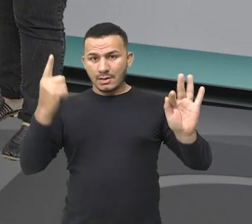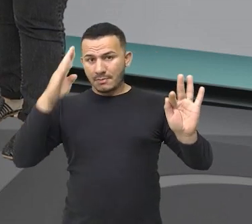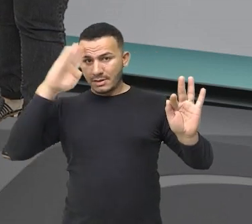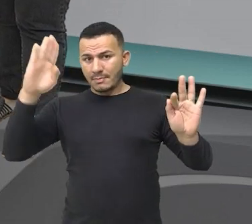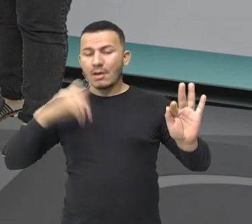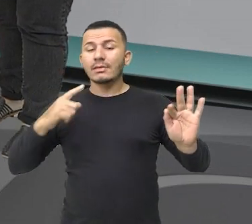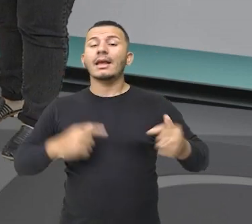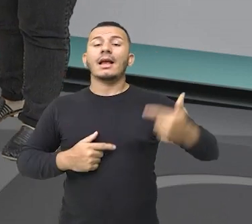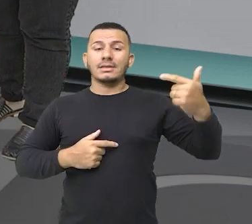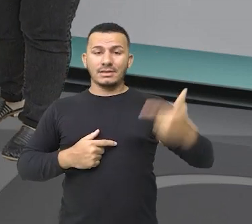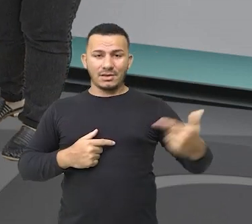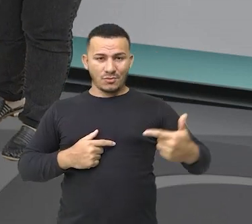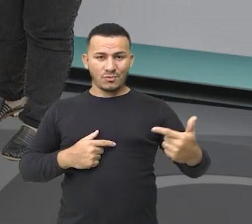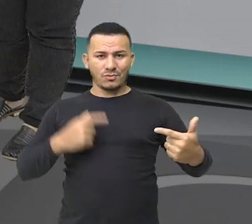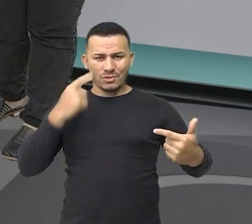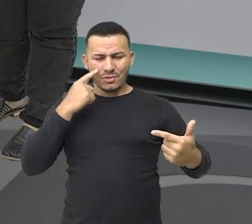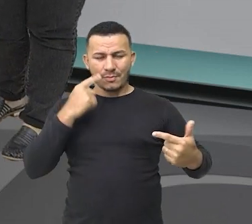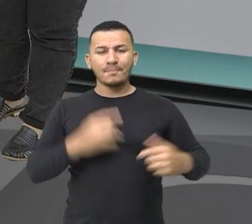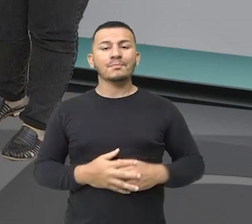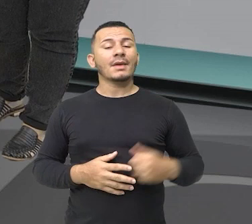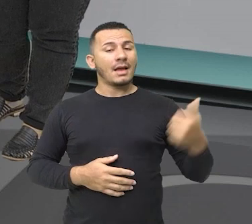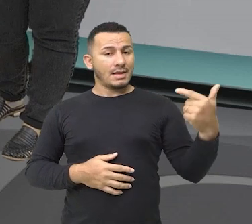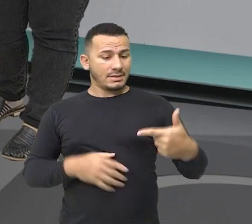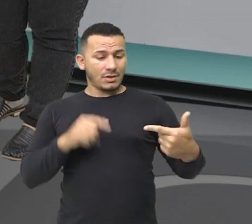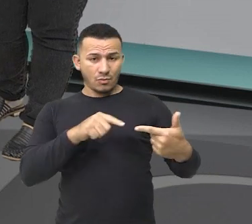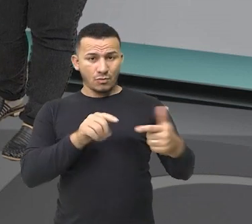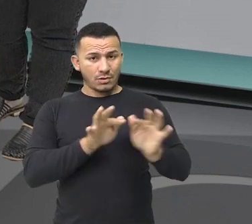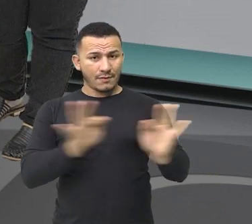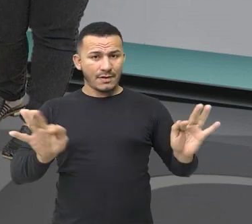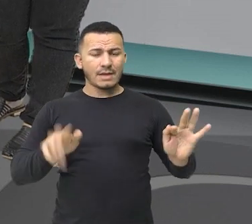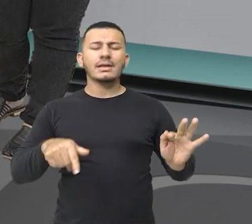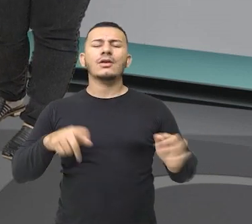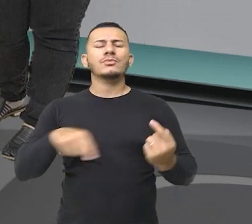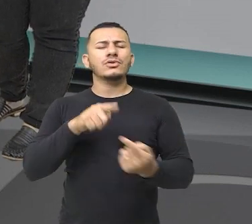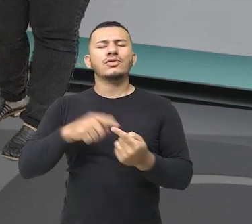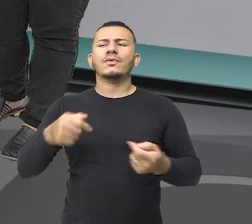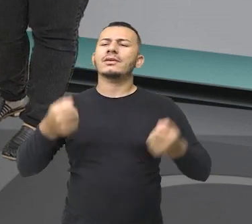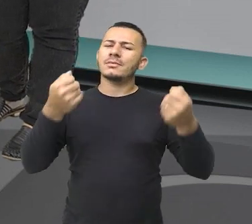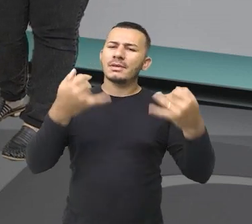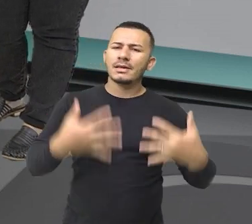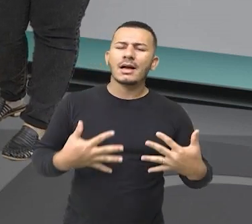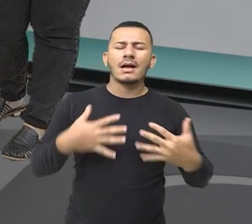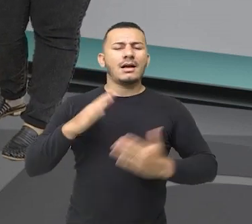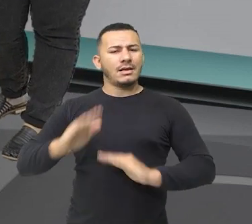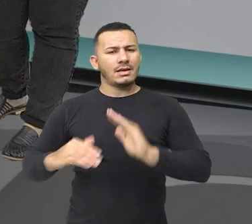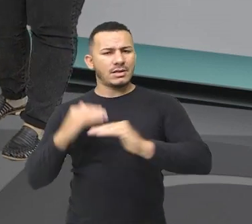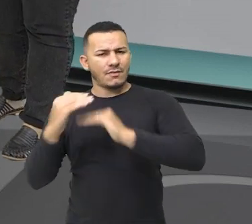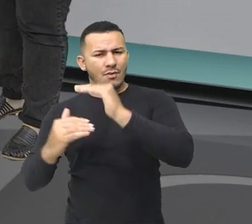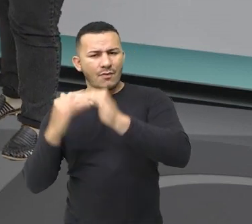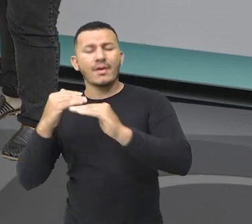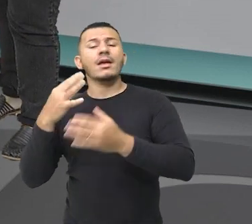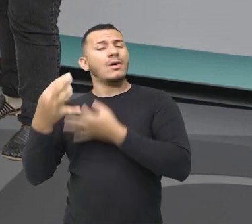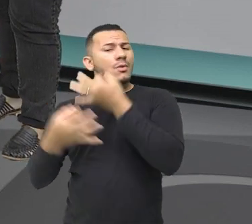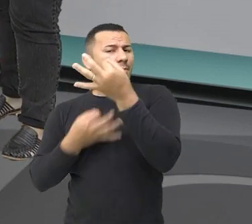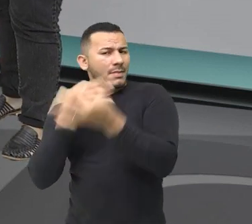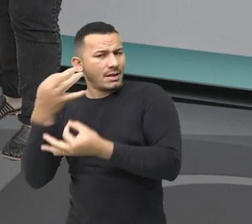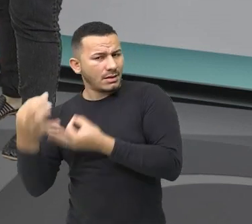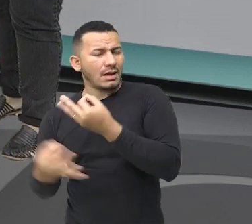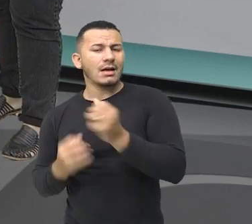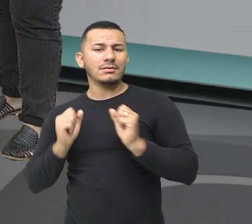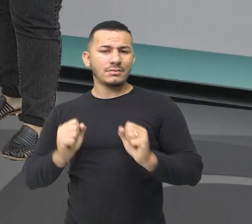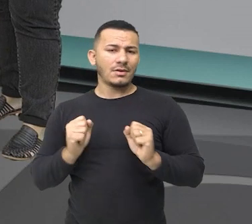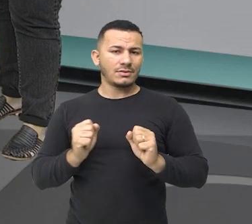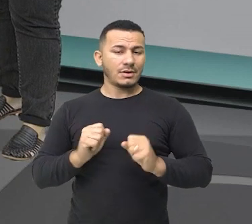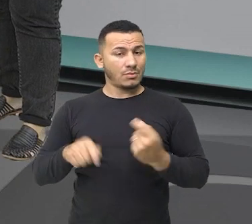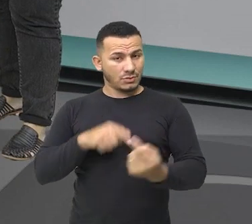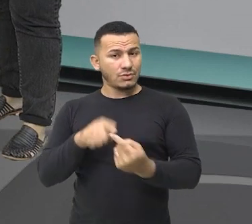secundária. Lembrando, a ideia secundária serve para explicar, desenvolver, para comentar a ideia principal. Então, olhem